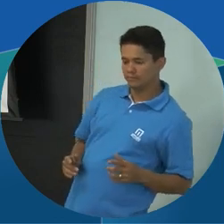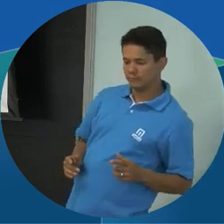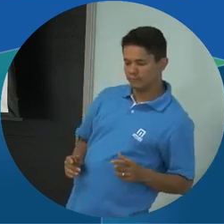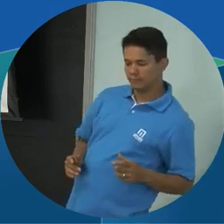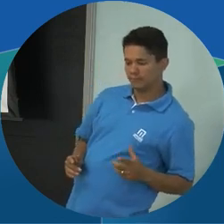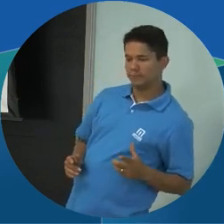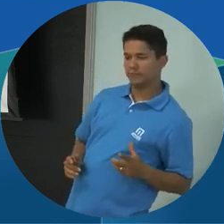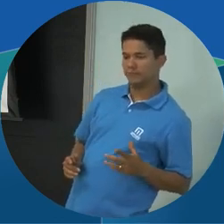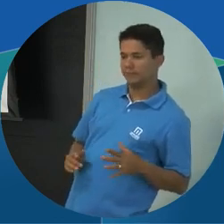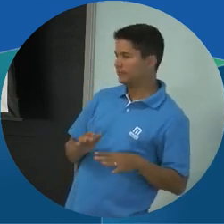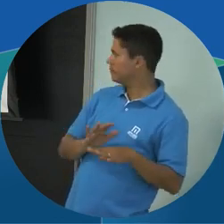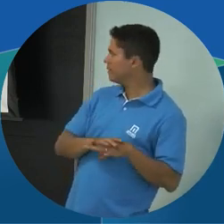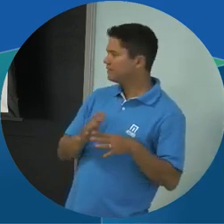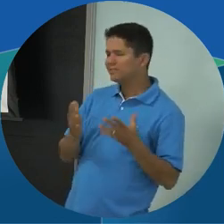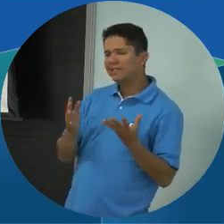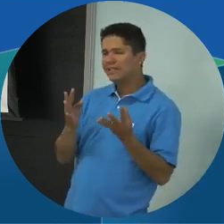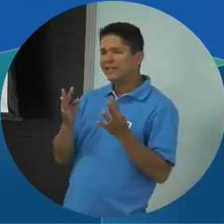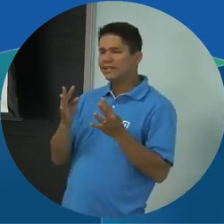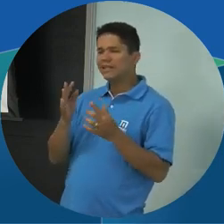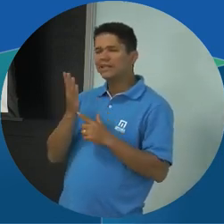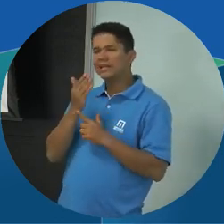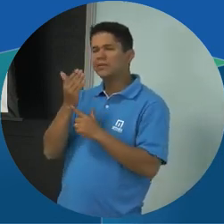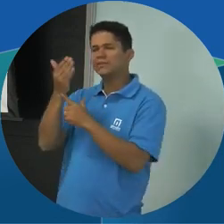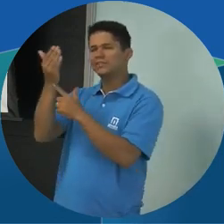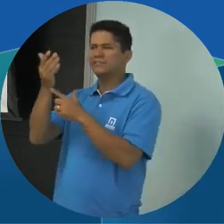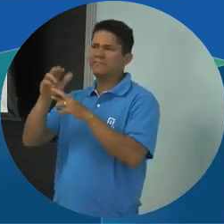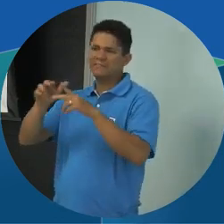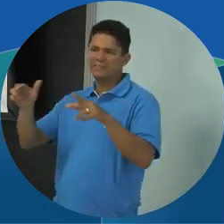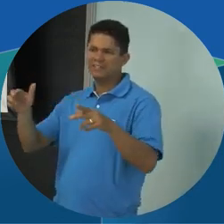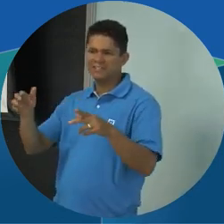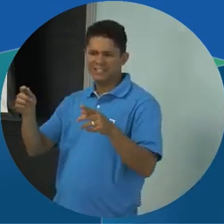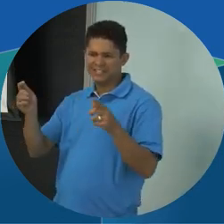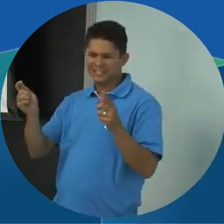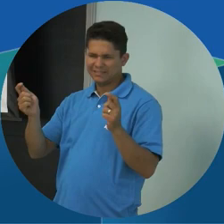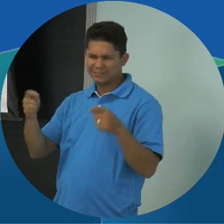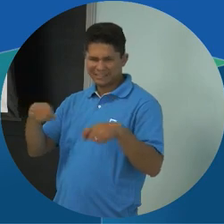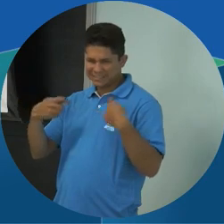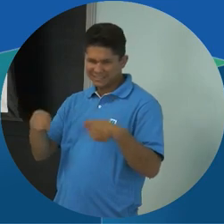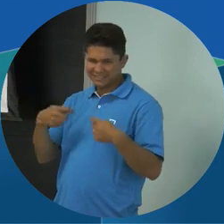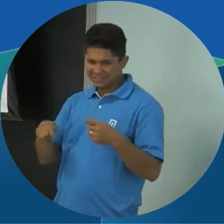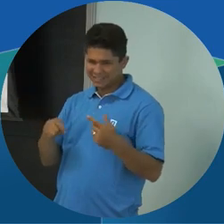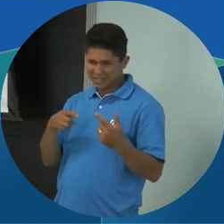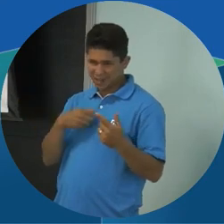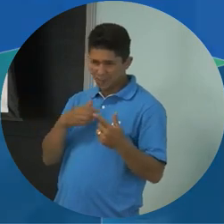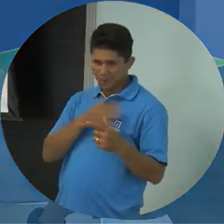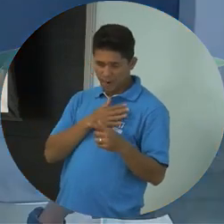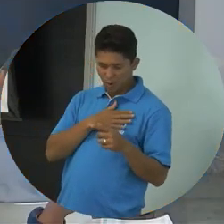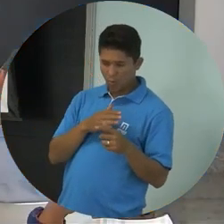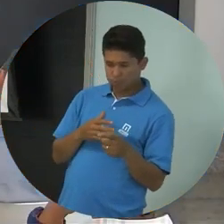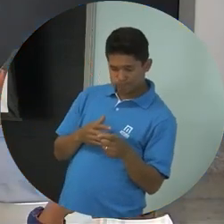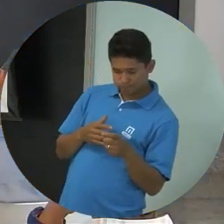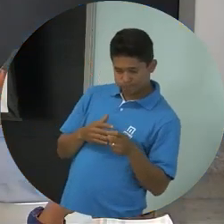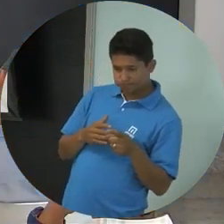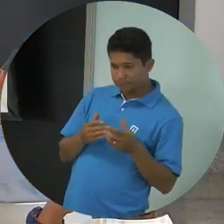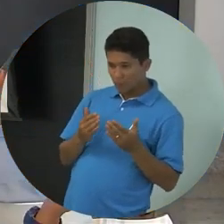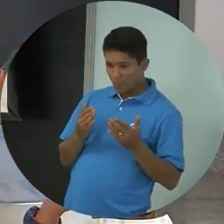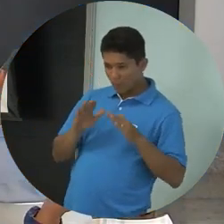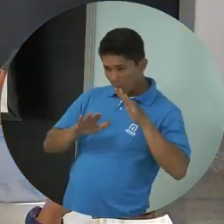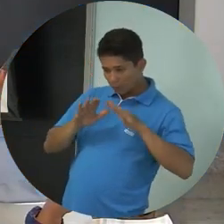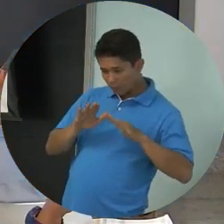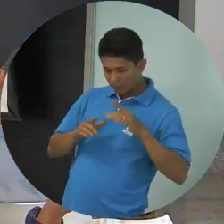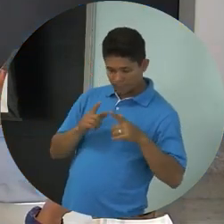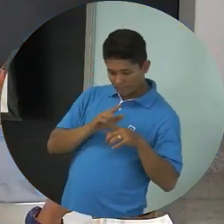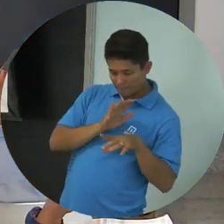tanta tecnologia, é necessário ainda fazer uma aplicação manual? Sim. Como várias